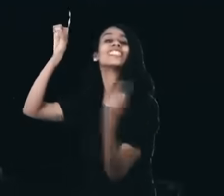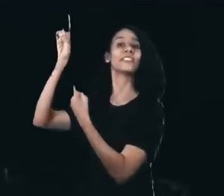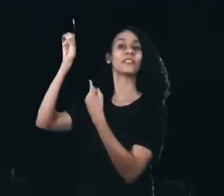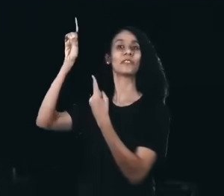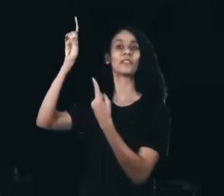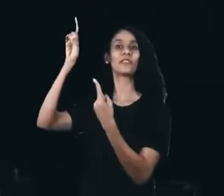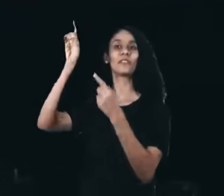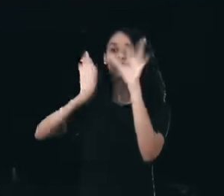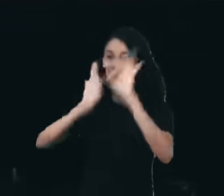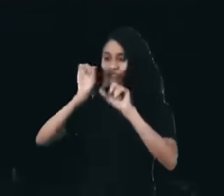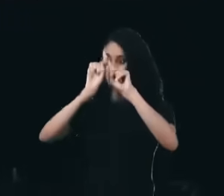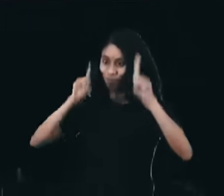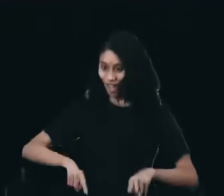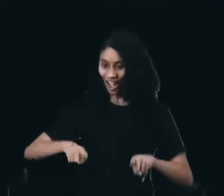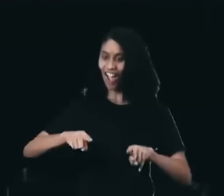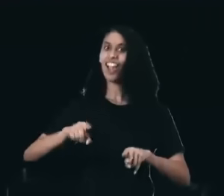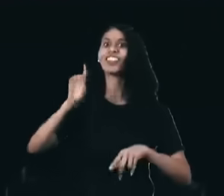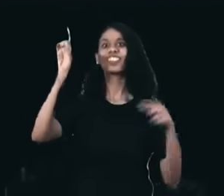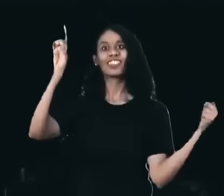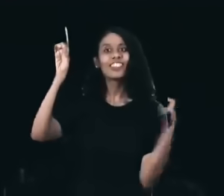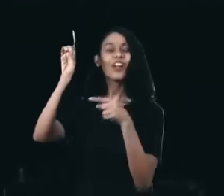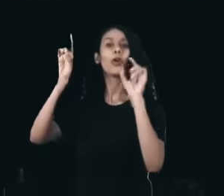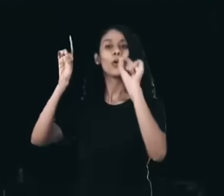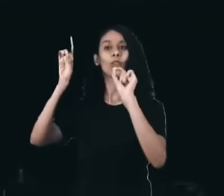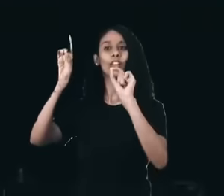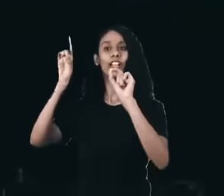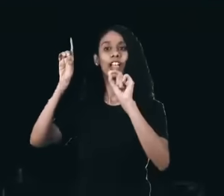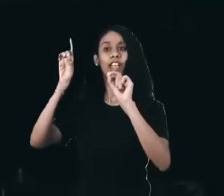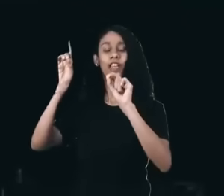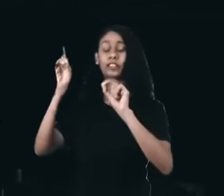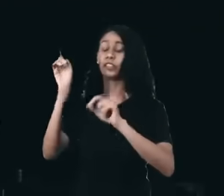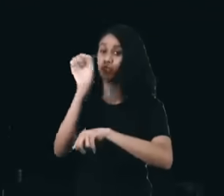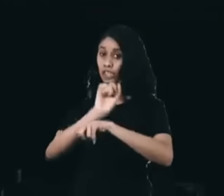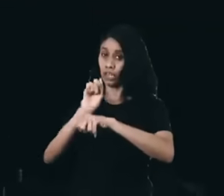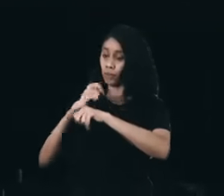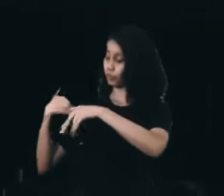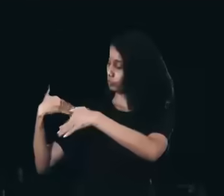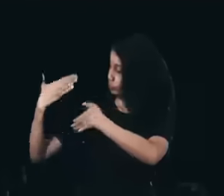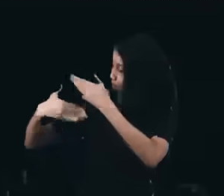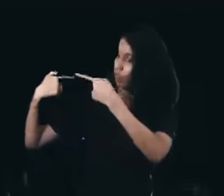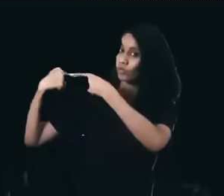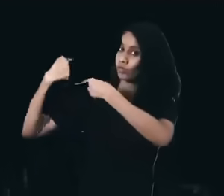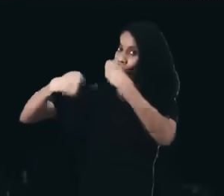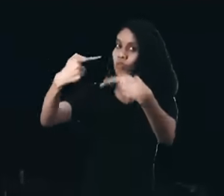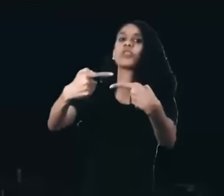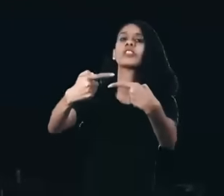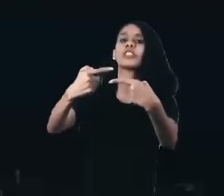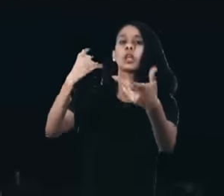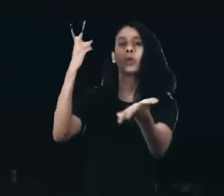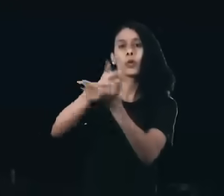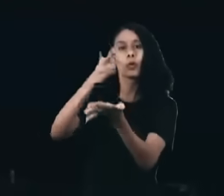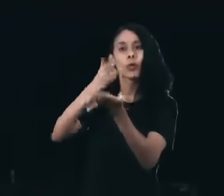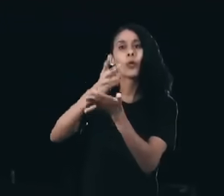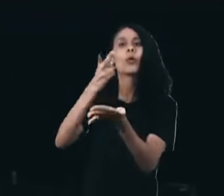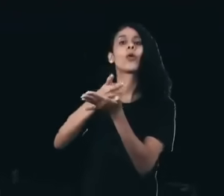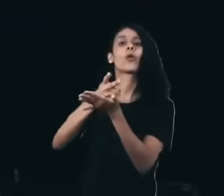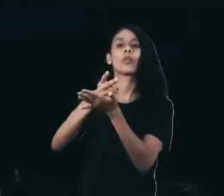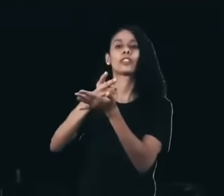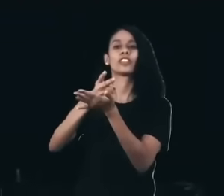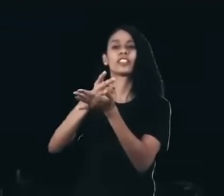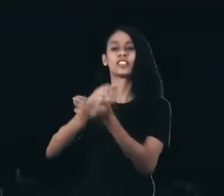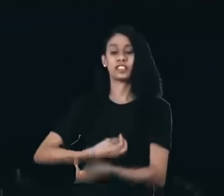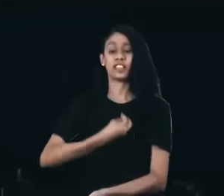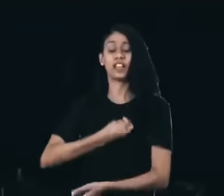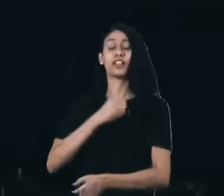O plano maior de Deus era que a sua descendência, o seu povo, continuasse através da vida